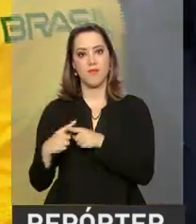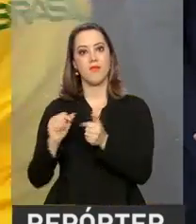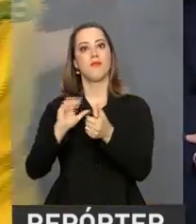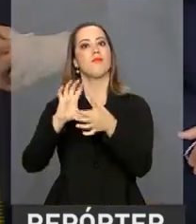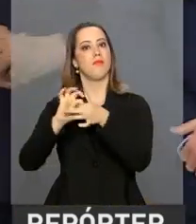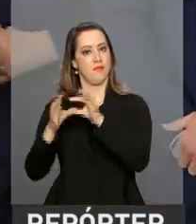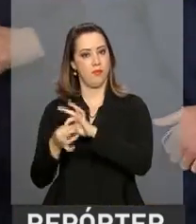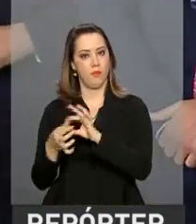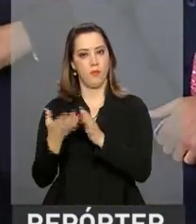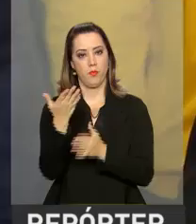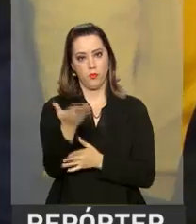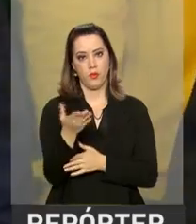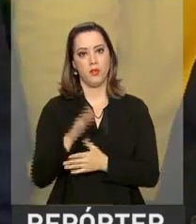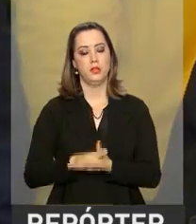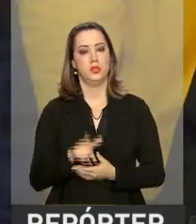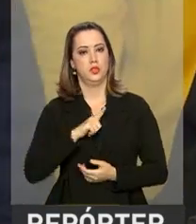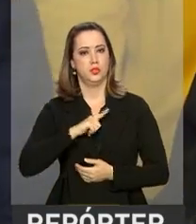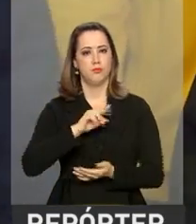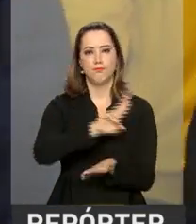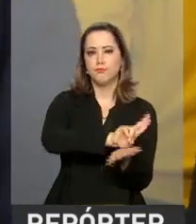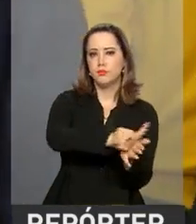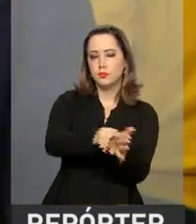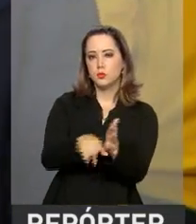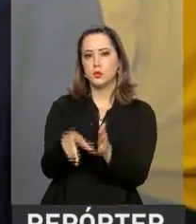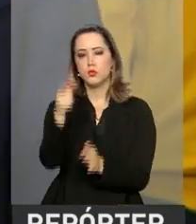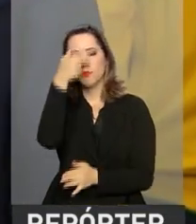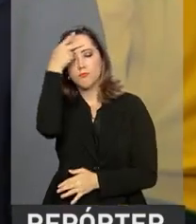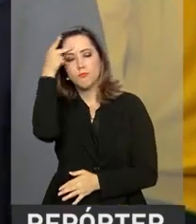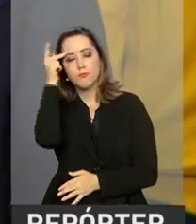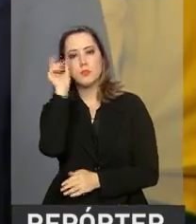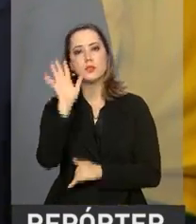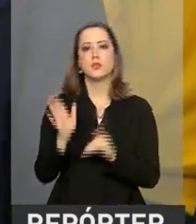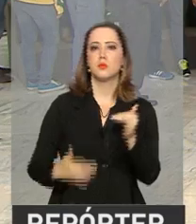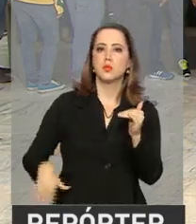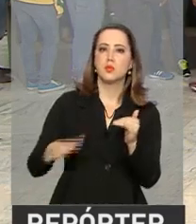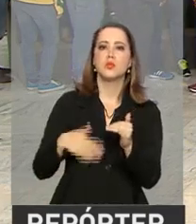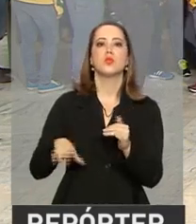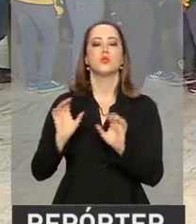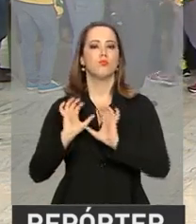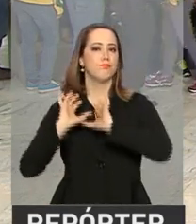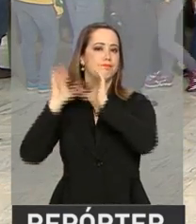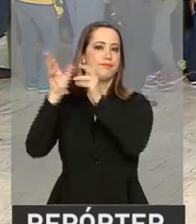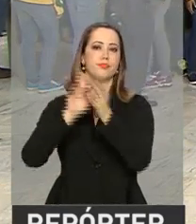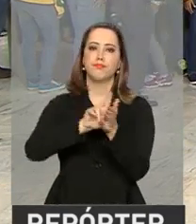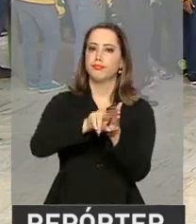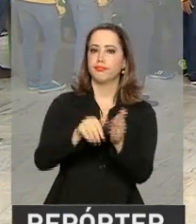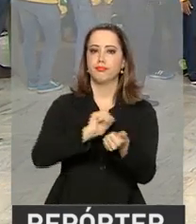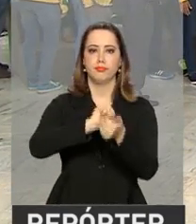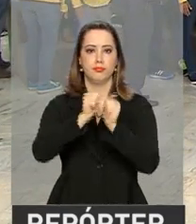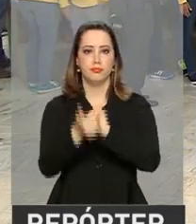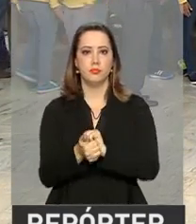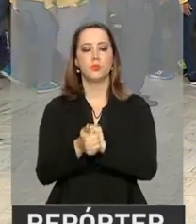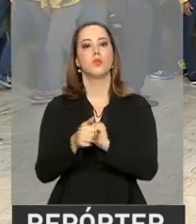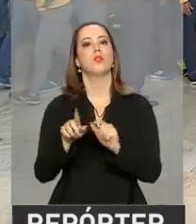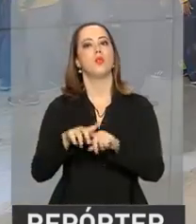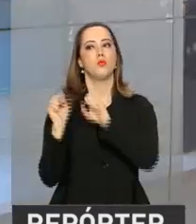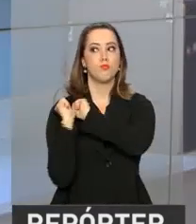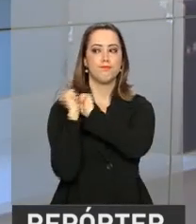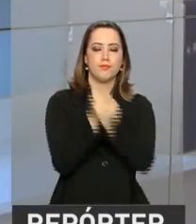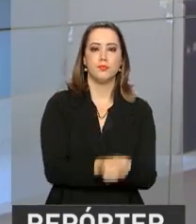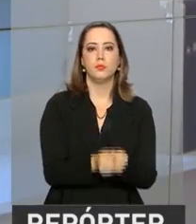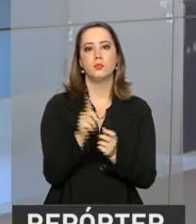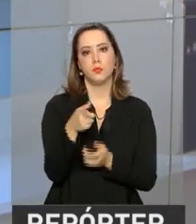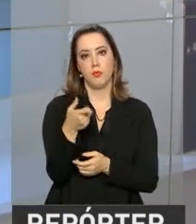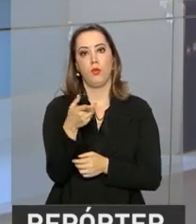olímpicos participaram integrantes das equipes de nado atletismo rugby basquete hóquei sobre a grama e judô